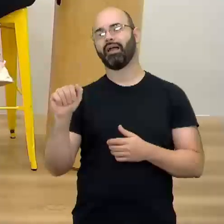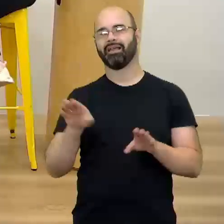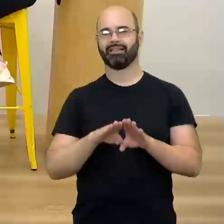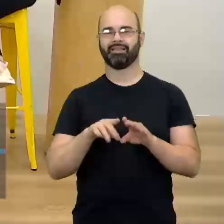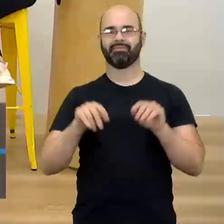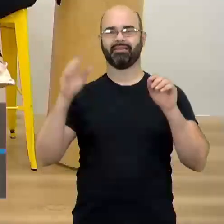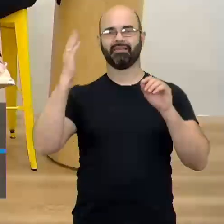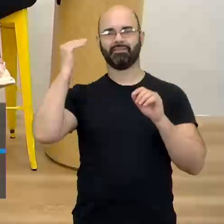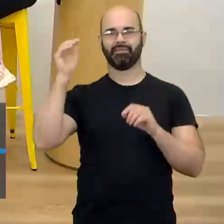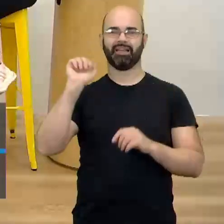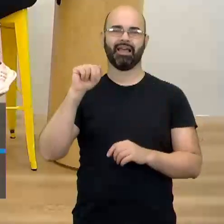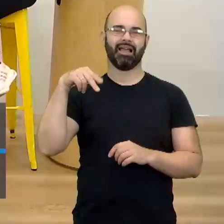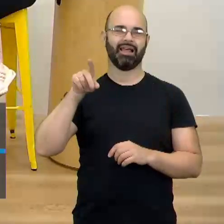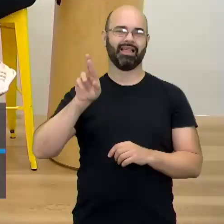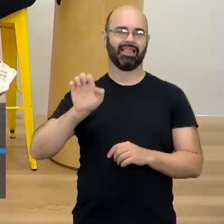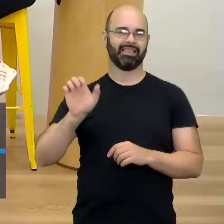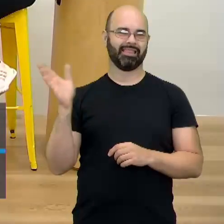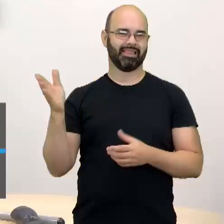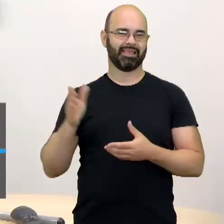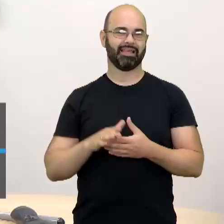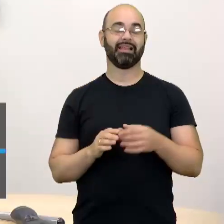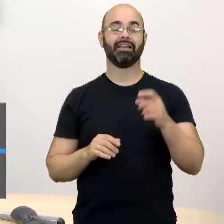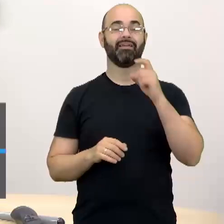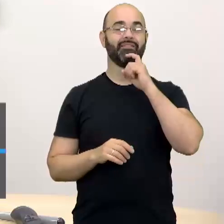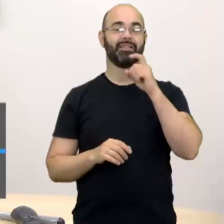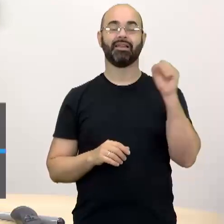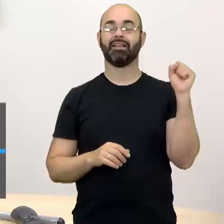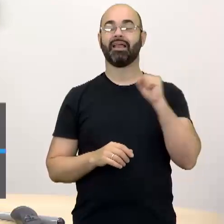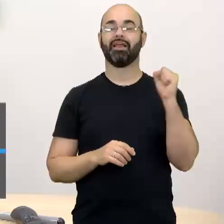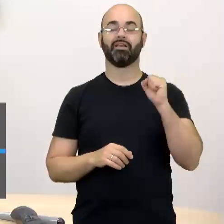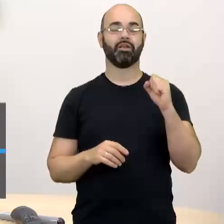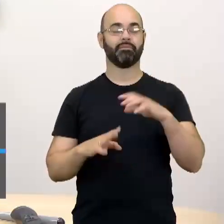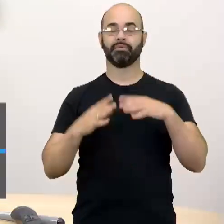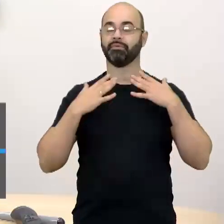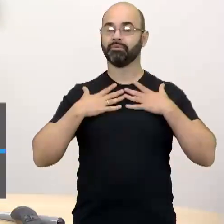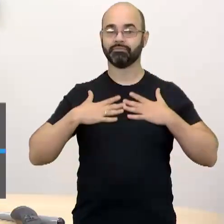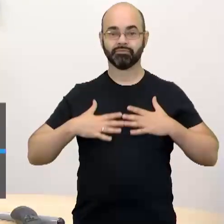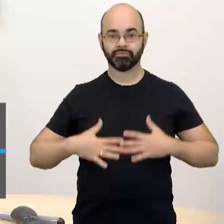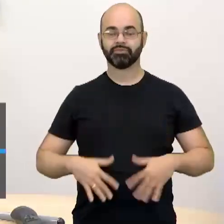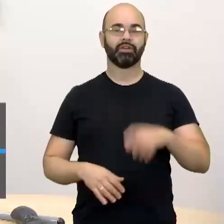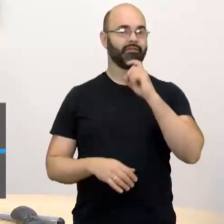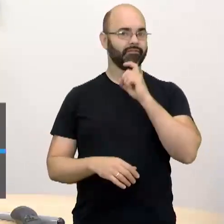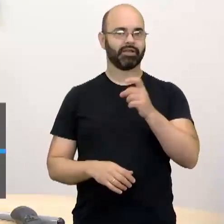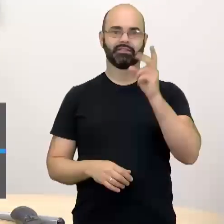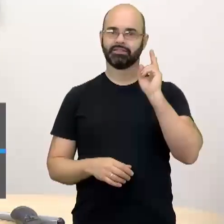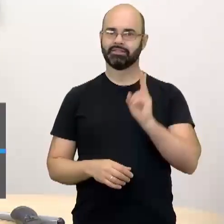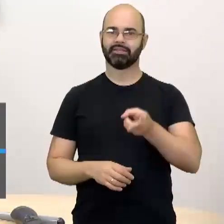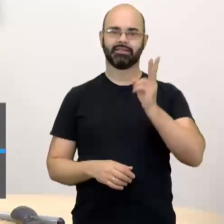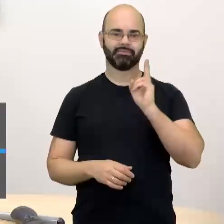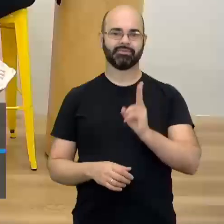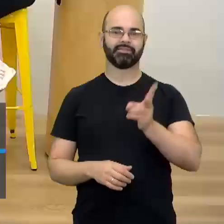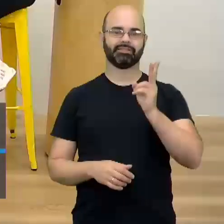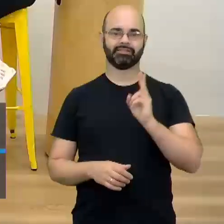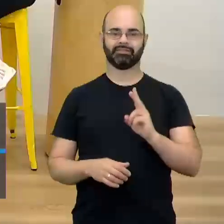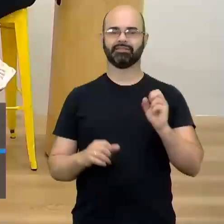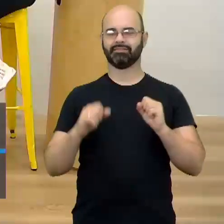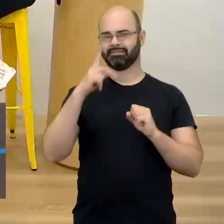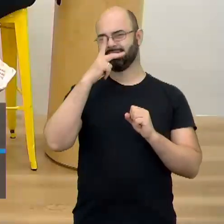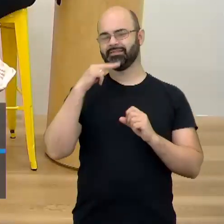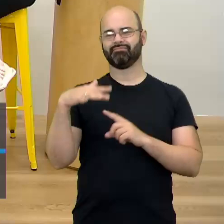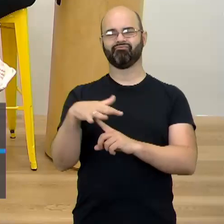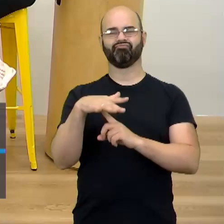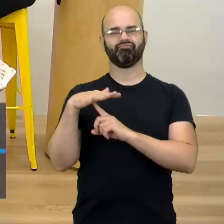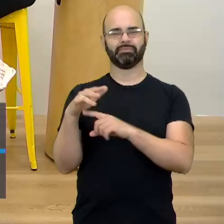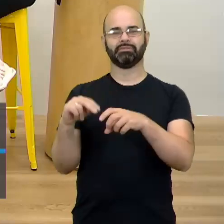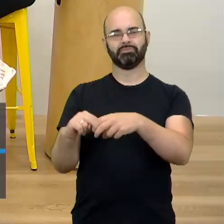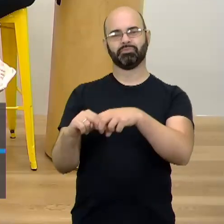André. O Boca, ele tanto adora verde que ele só usa camiseta verde. Você já percebeu? É, mas ele parece que é do meio ambiente, né? Parece que ele tem